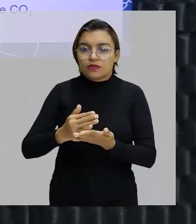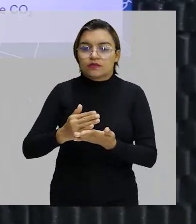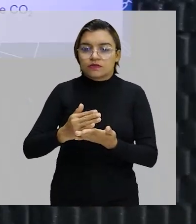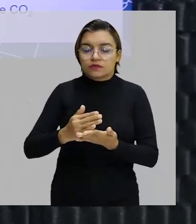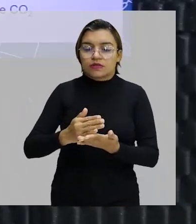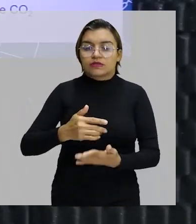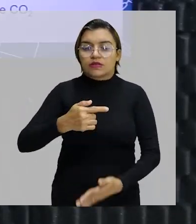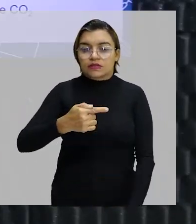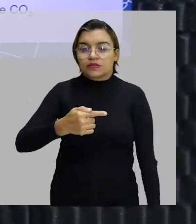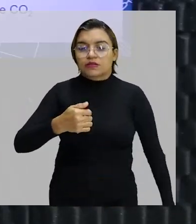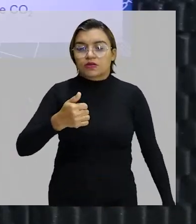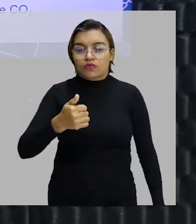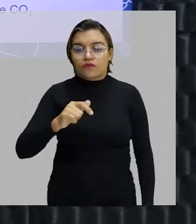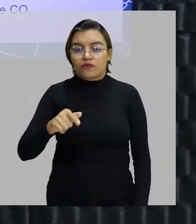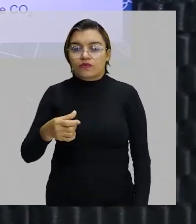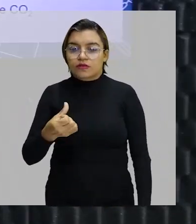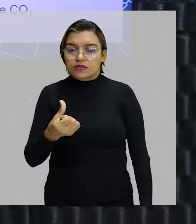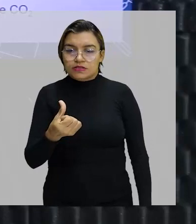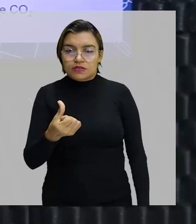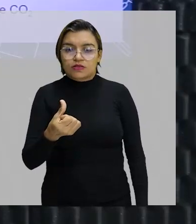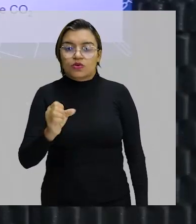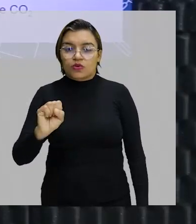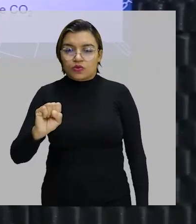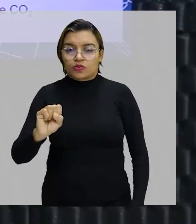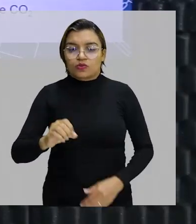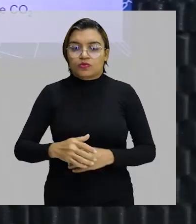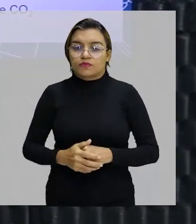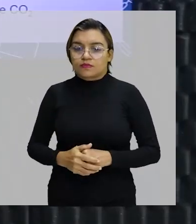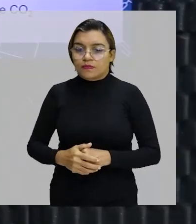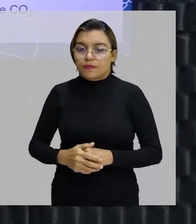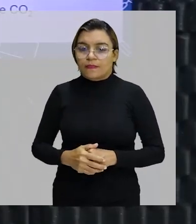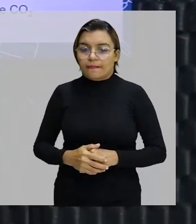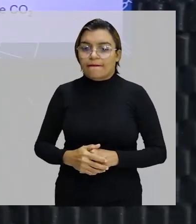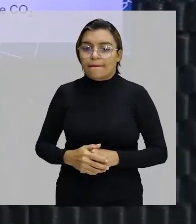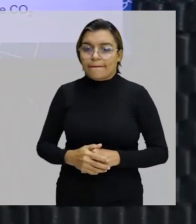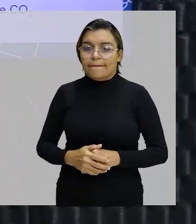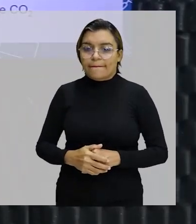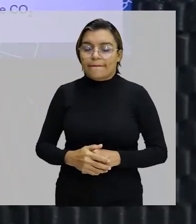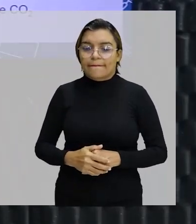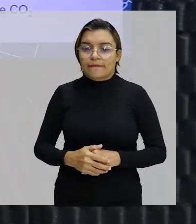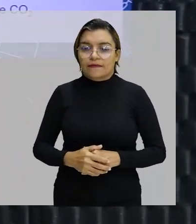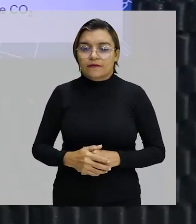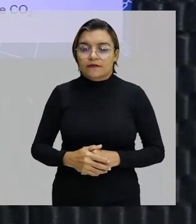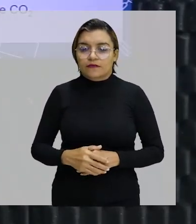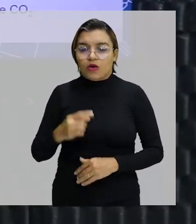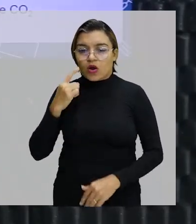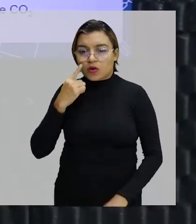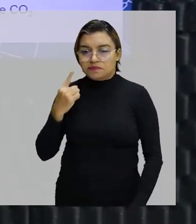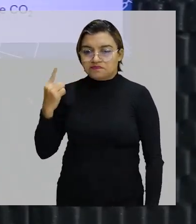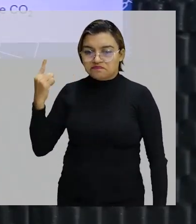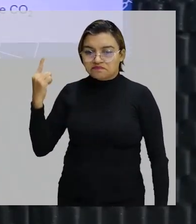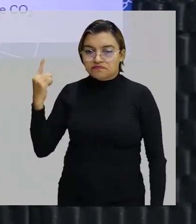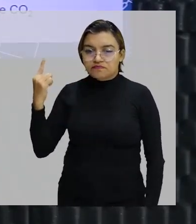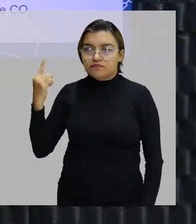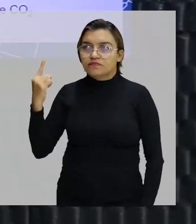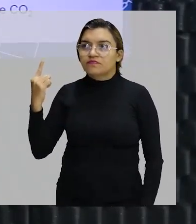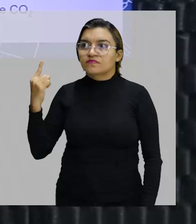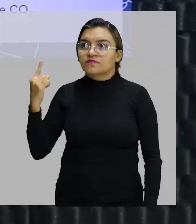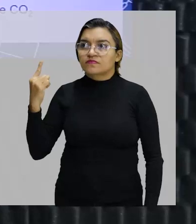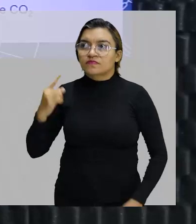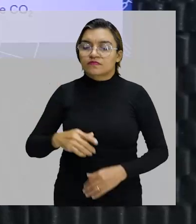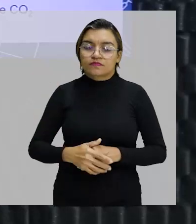71,68. E a temperatura inicial, 0 graus Celsius ou 273 Kelvin. As condições